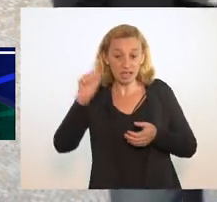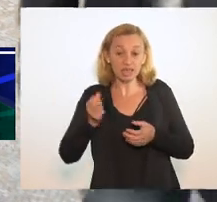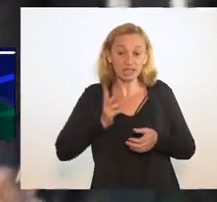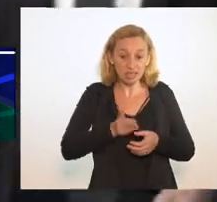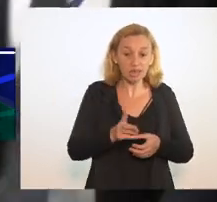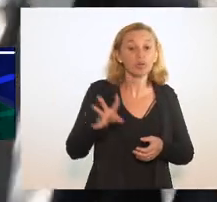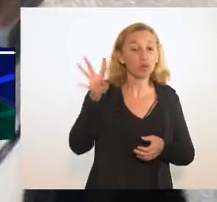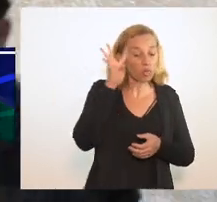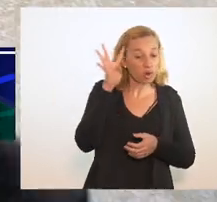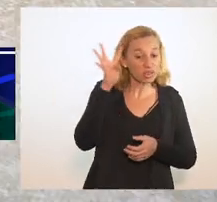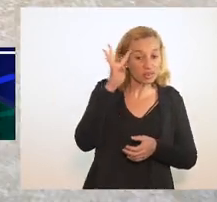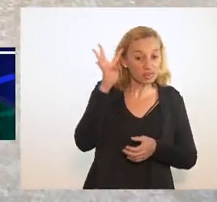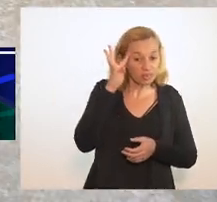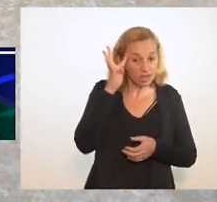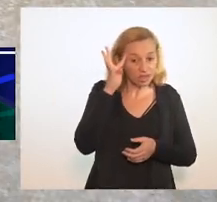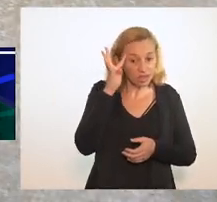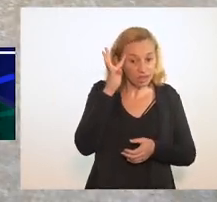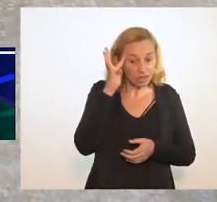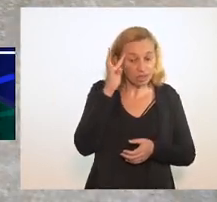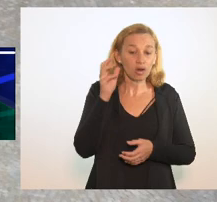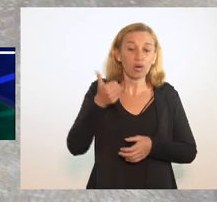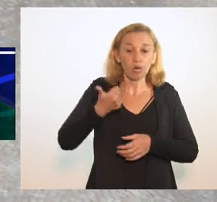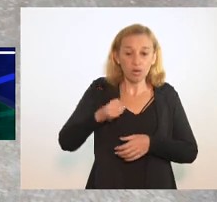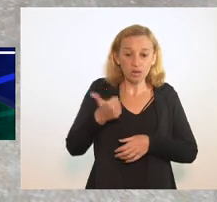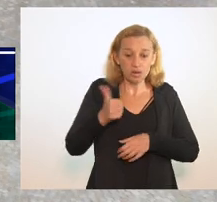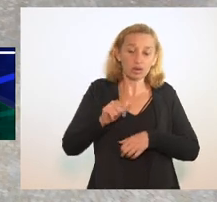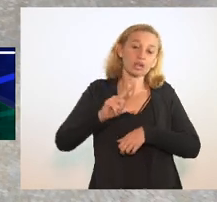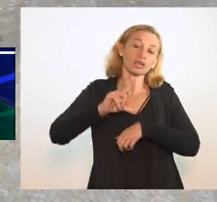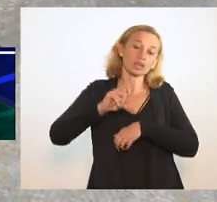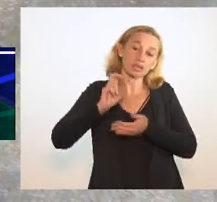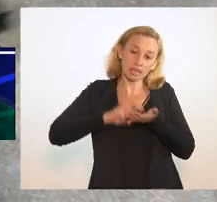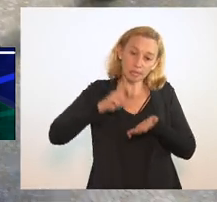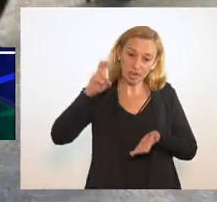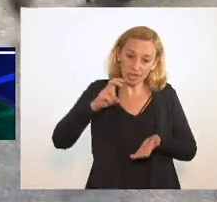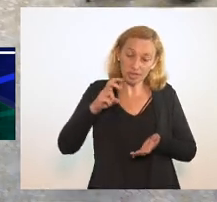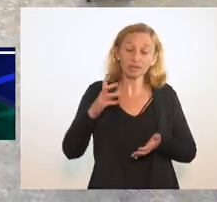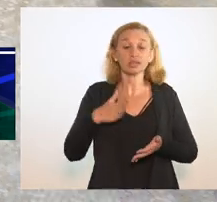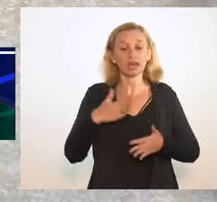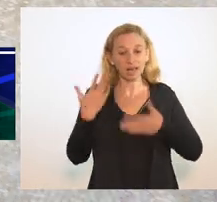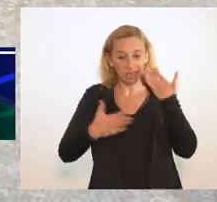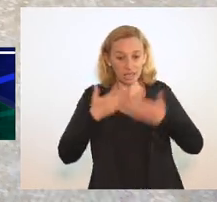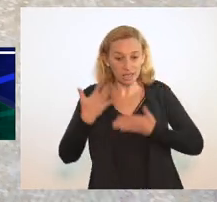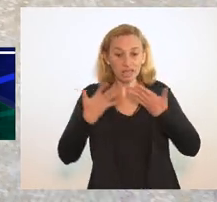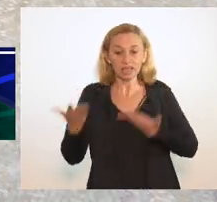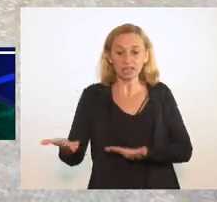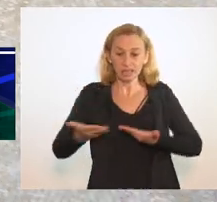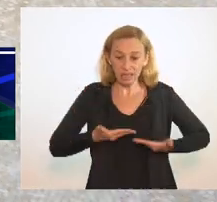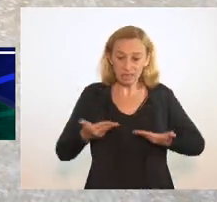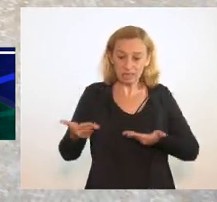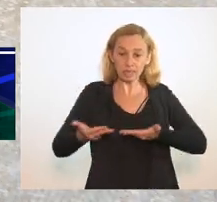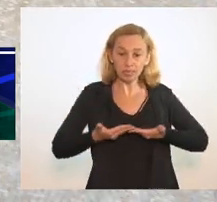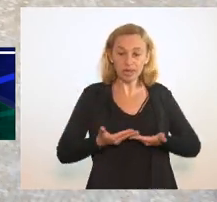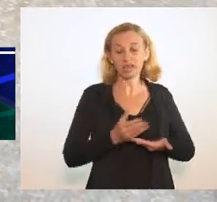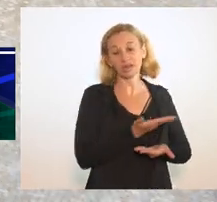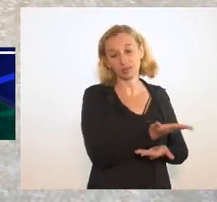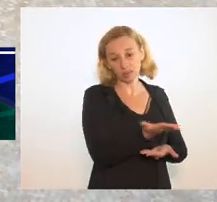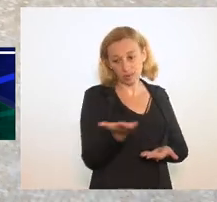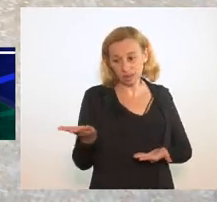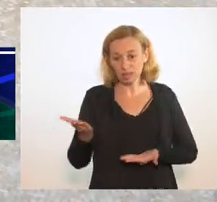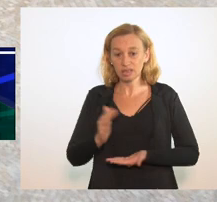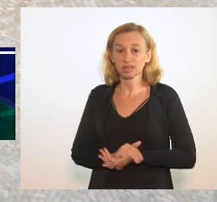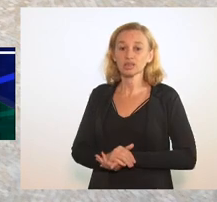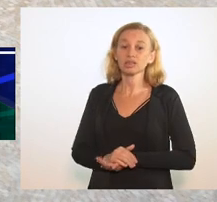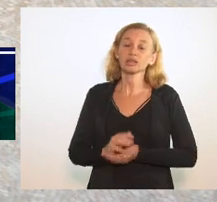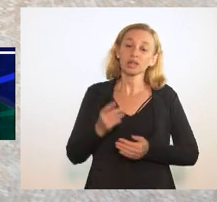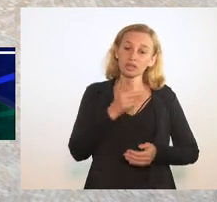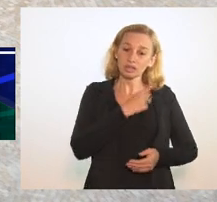quarta-feira, às 11 horas da manhã, eu tenho a alegria, terei a alegria de, mais uma vez, fui reconduzido como